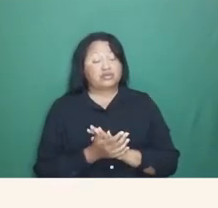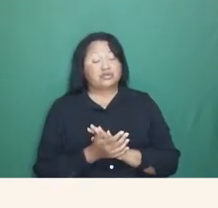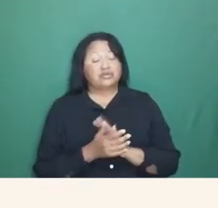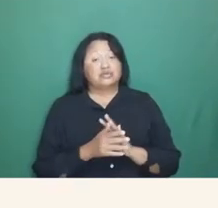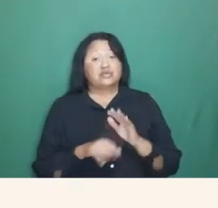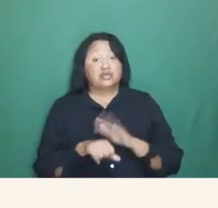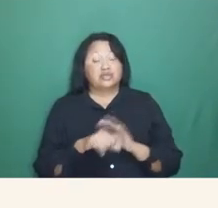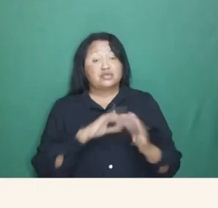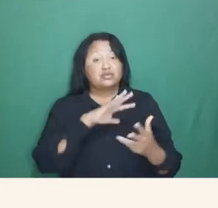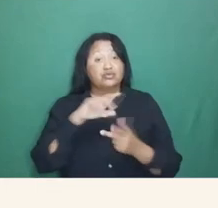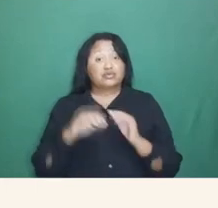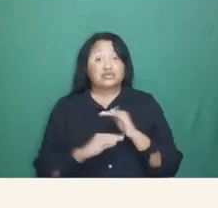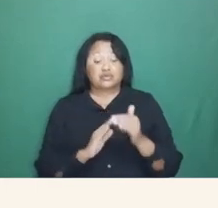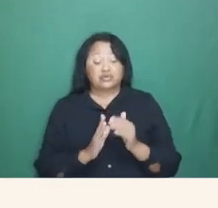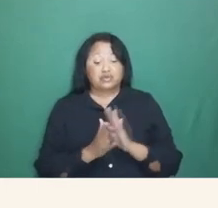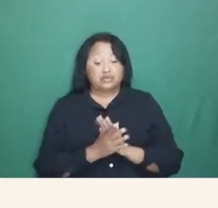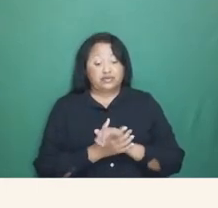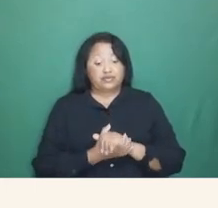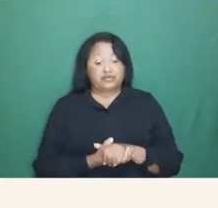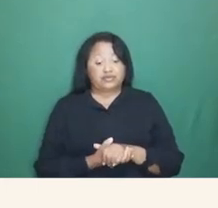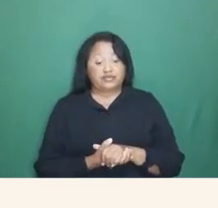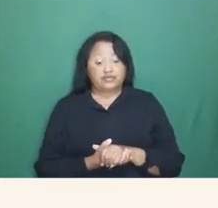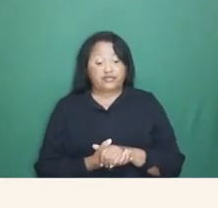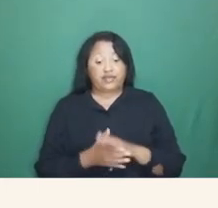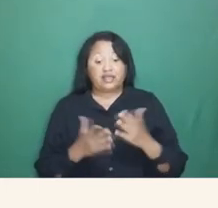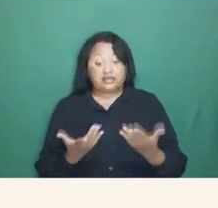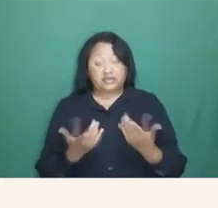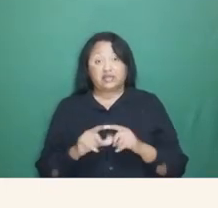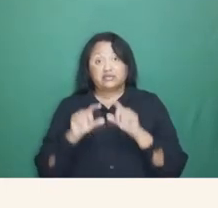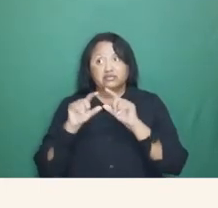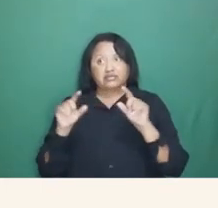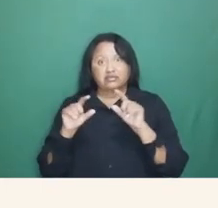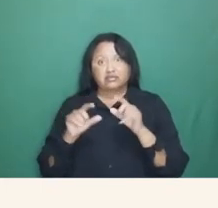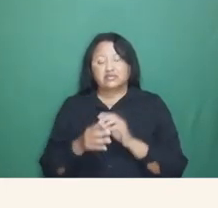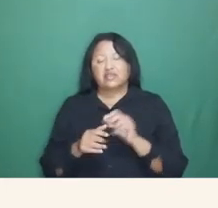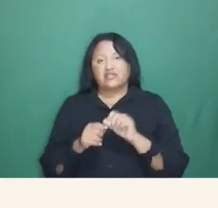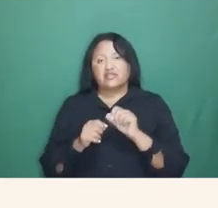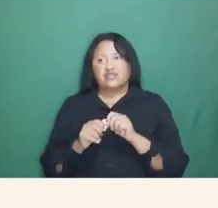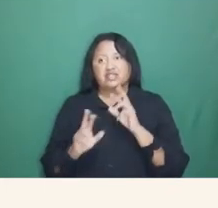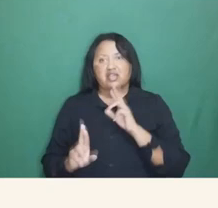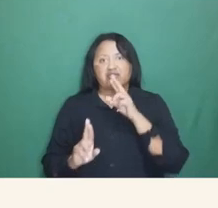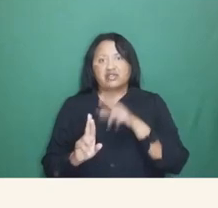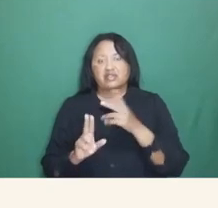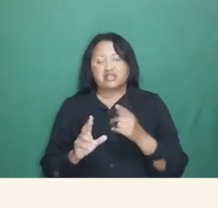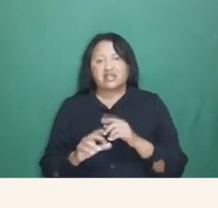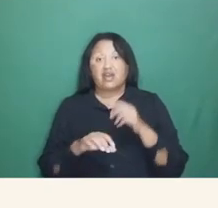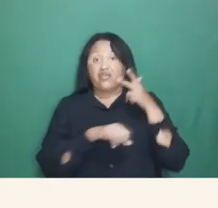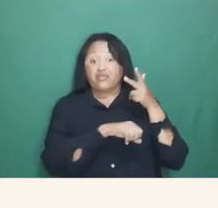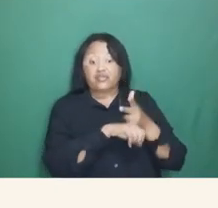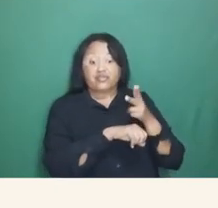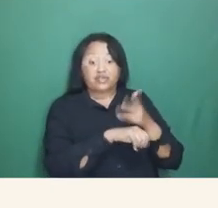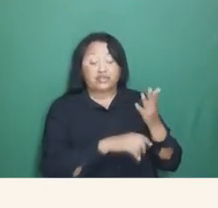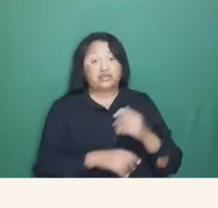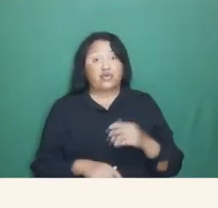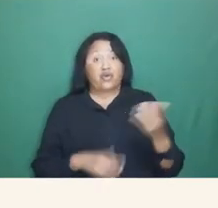inteiro então a vinheta assim uma questão diz assim a vinheta acima faz referência é um vídeo que uma jovem conheça influência espanhola publicou